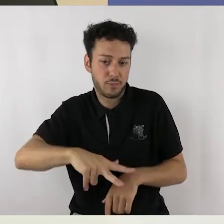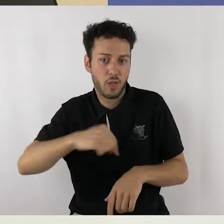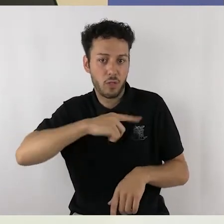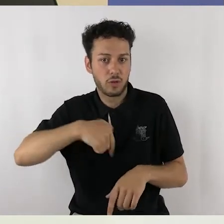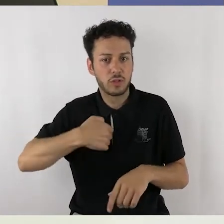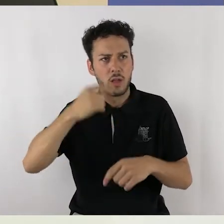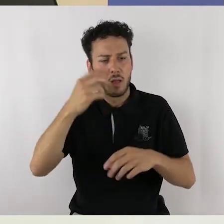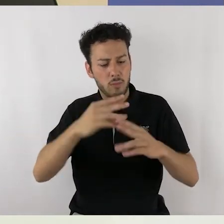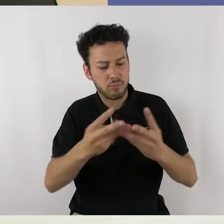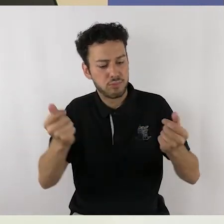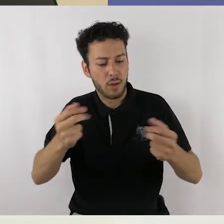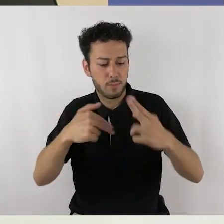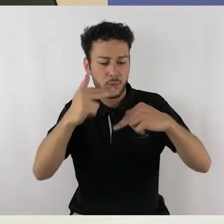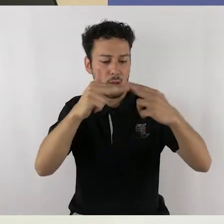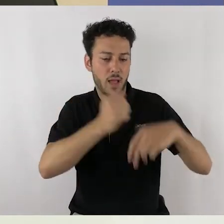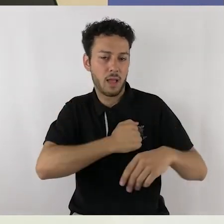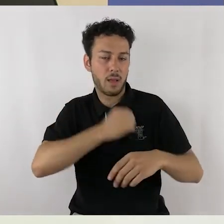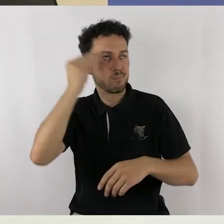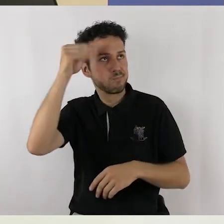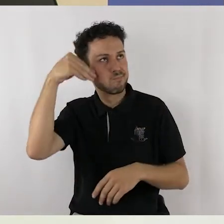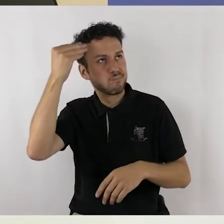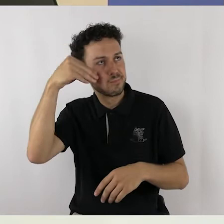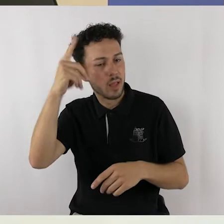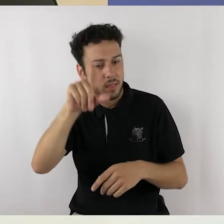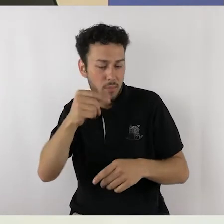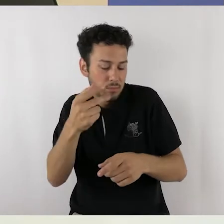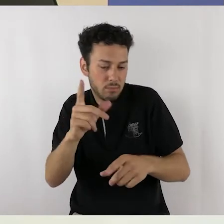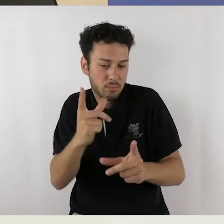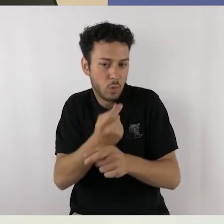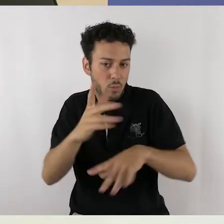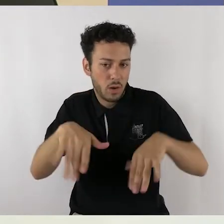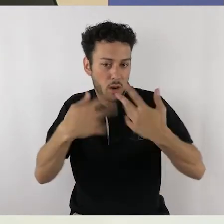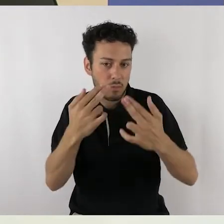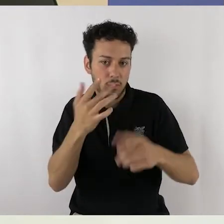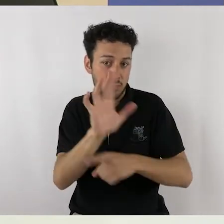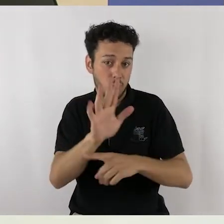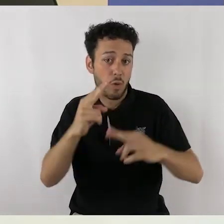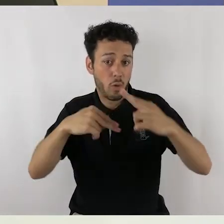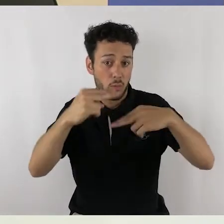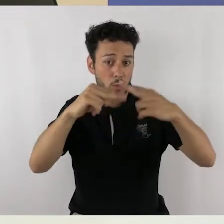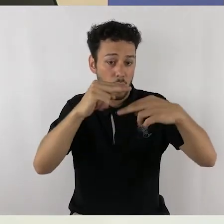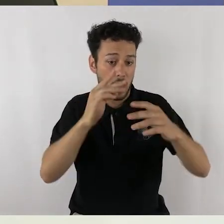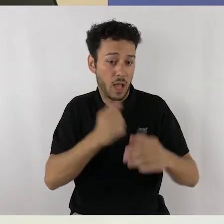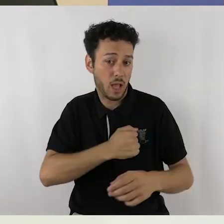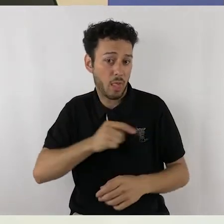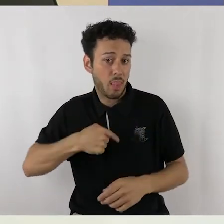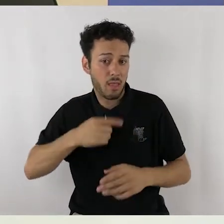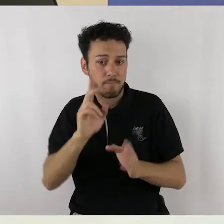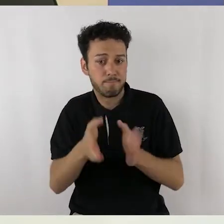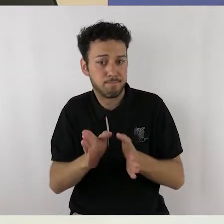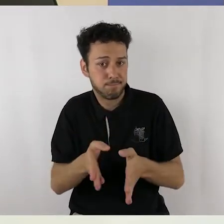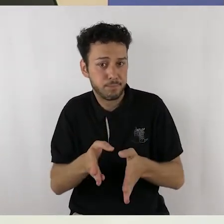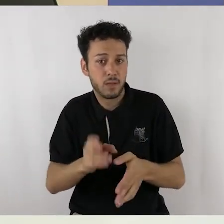para construir a casa dos nossos sonhos para adquirir fazer obras que a nossa casa